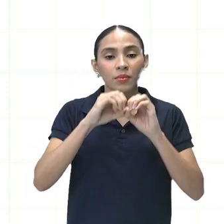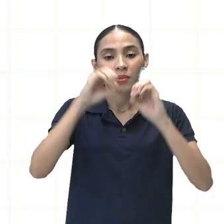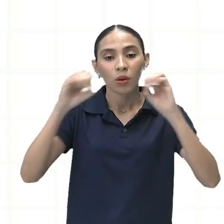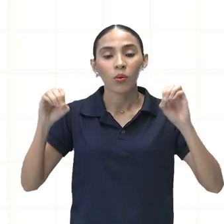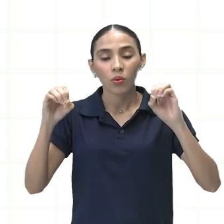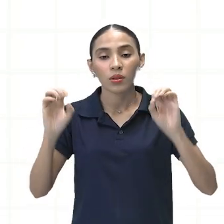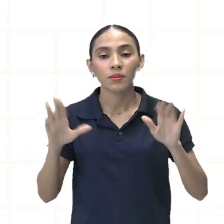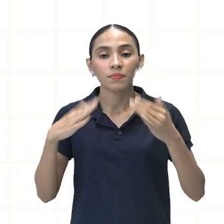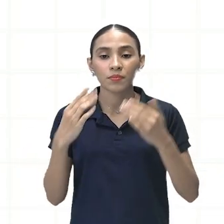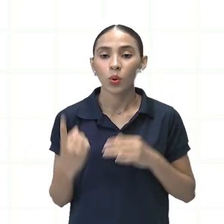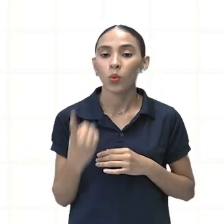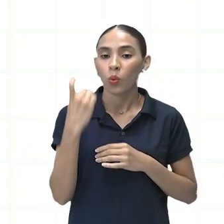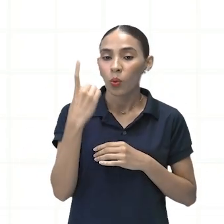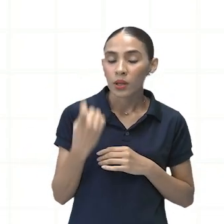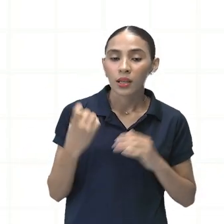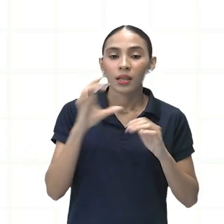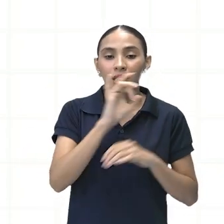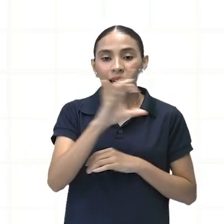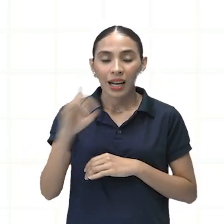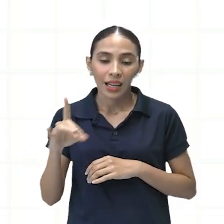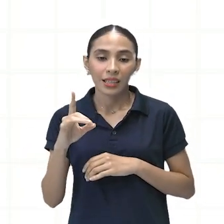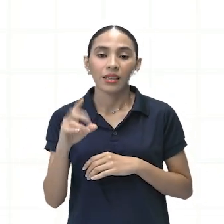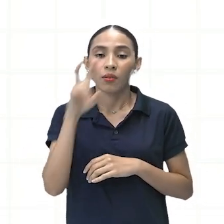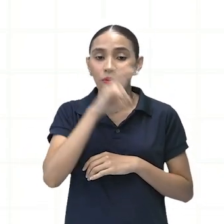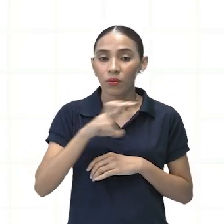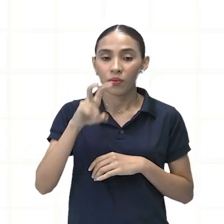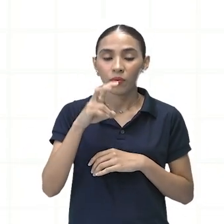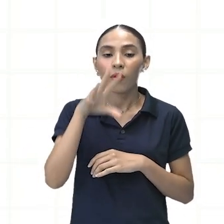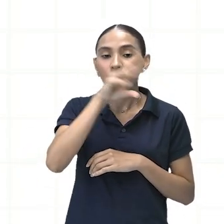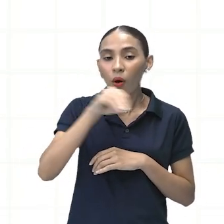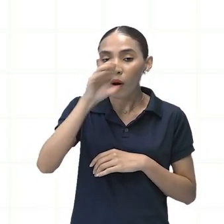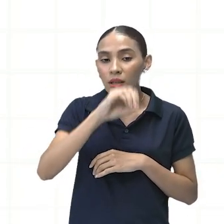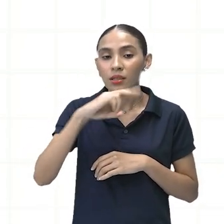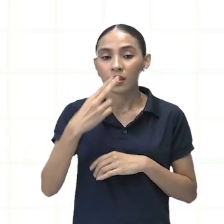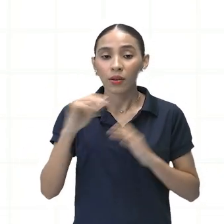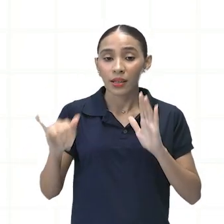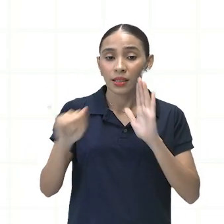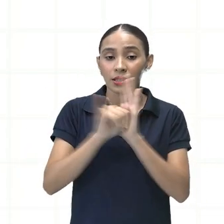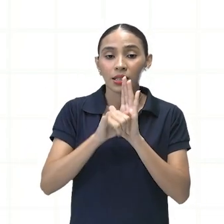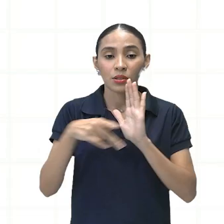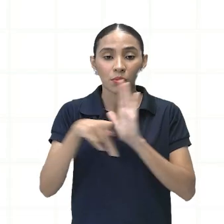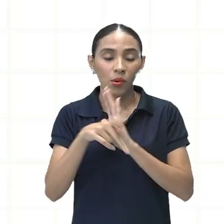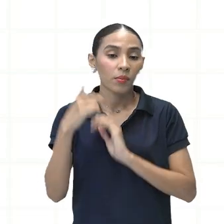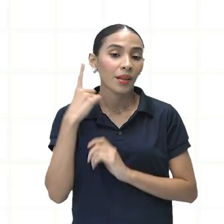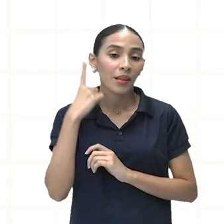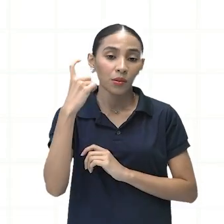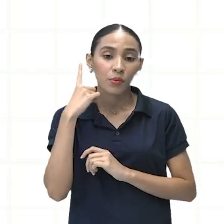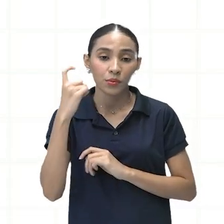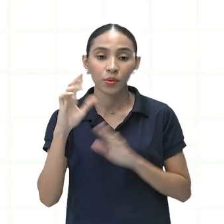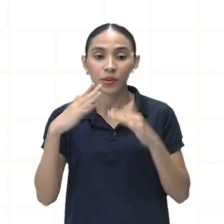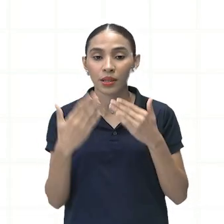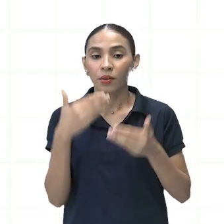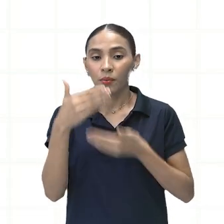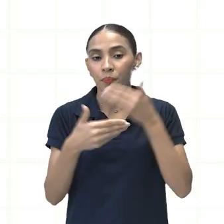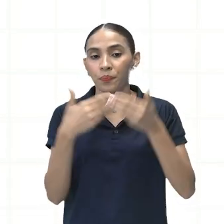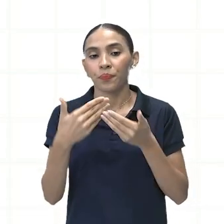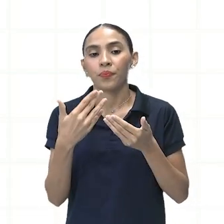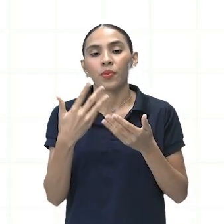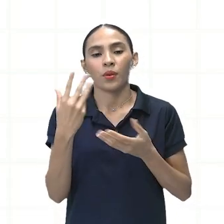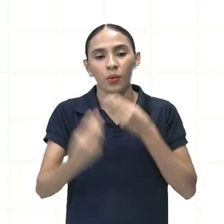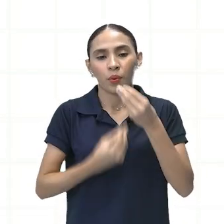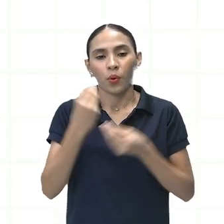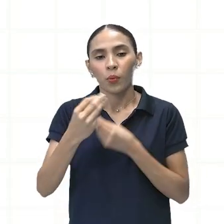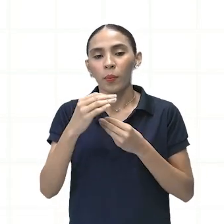sonora, única para cada instrumento ou voz, dando então assim a identidade do som. Então o timbre ele funciona como